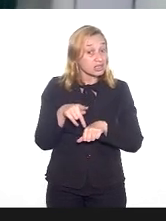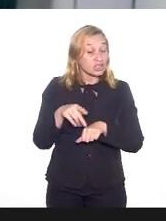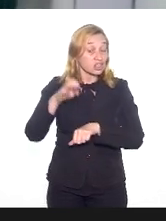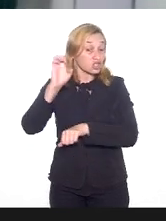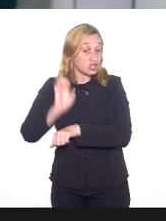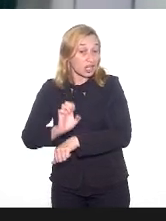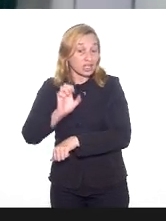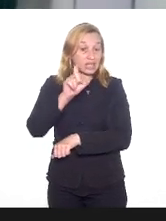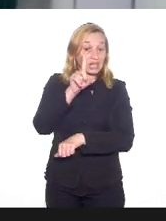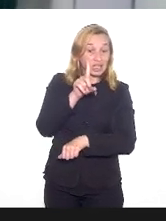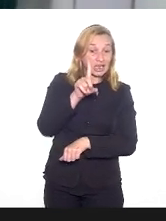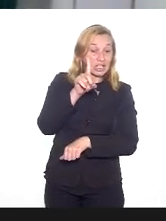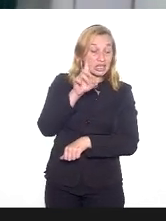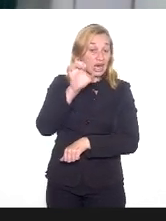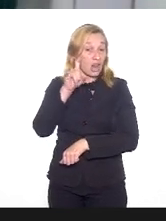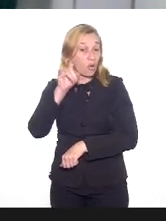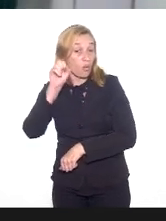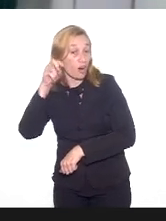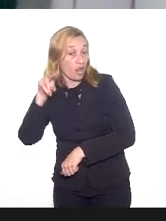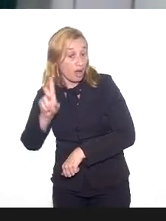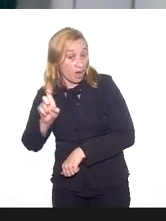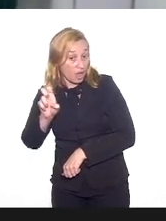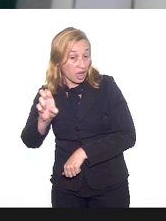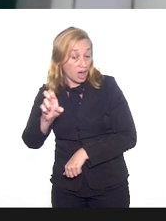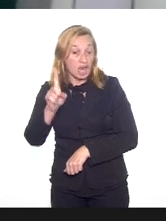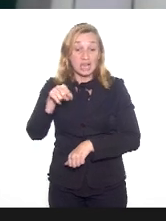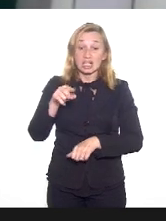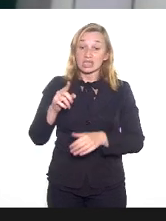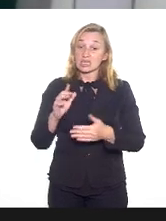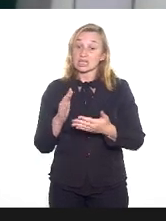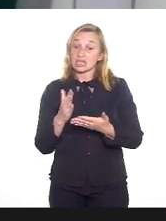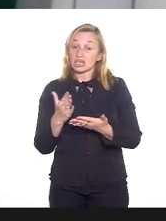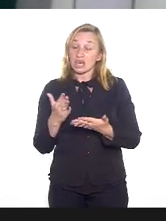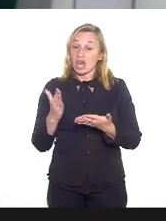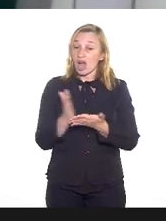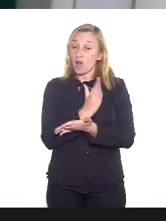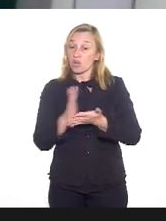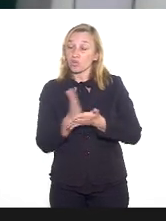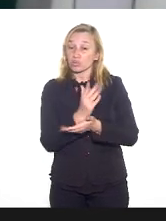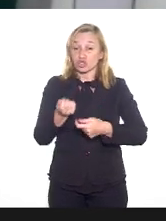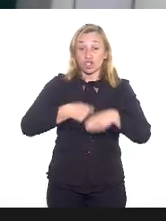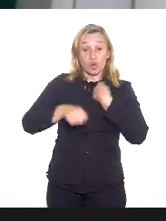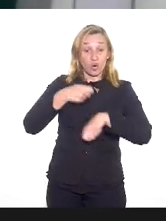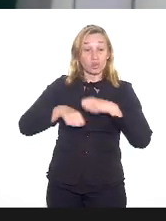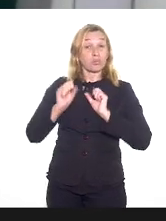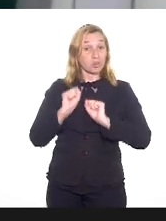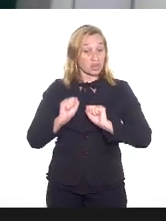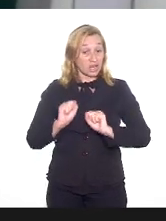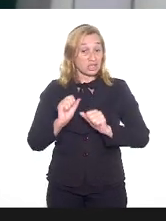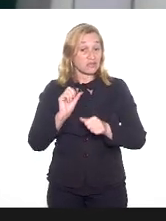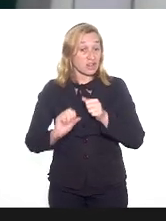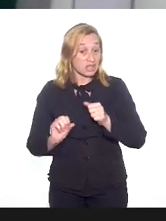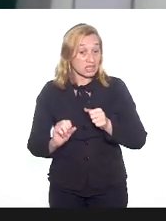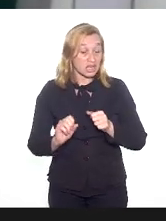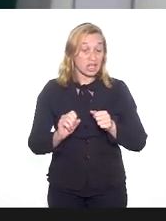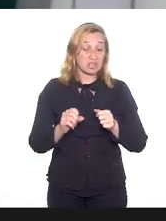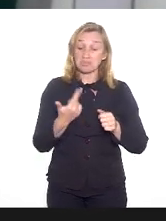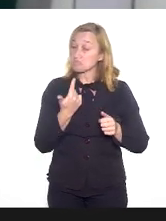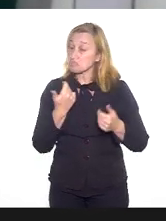Delaware, permitia que certas operações pudessem ser feitas sem qualquer tipo de crivo dos órgãos de